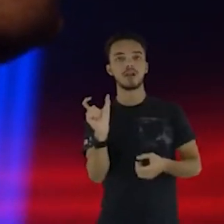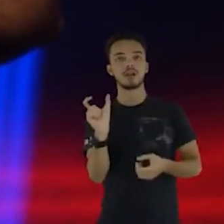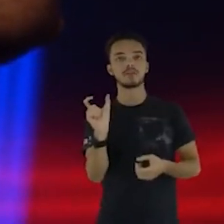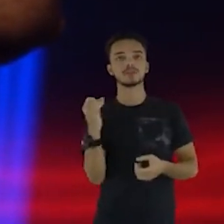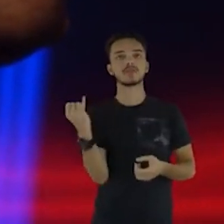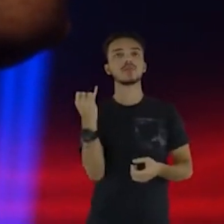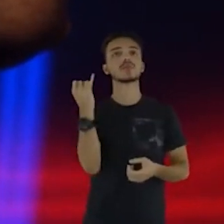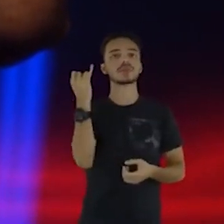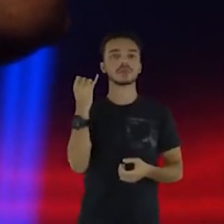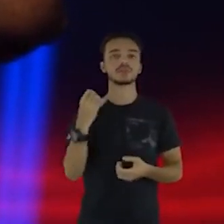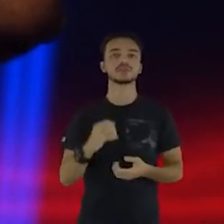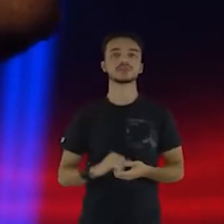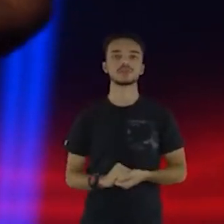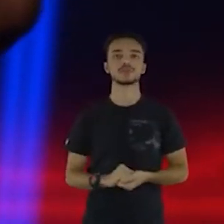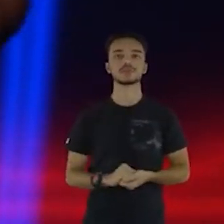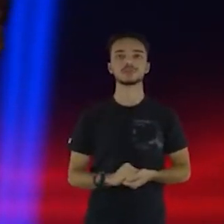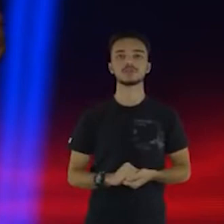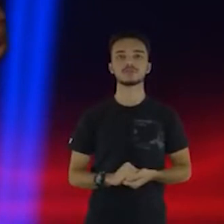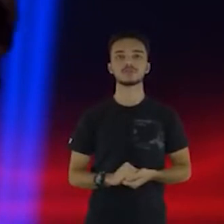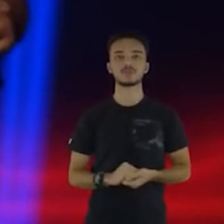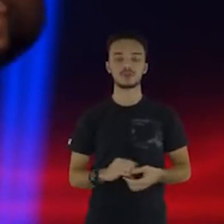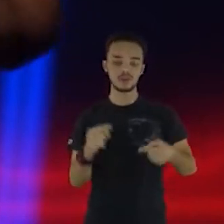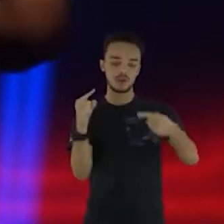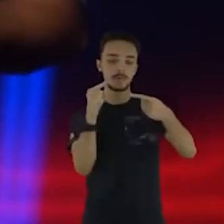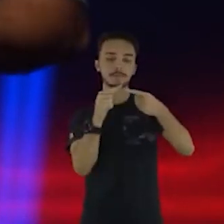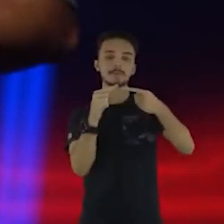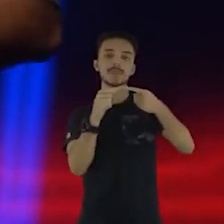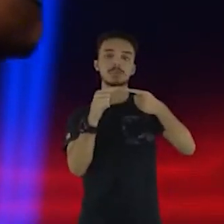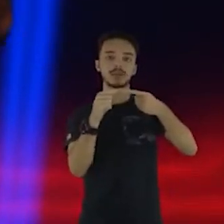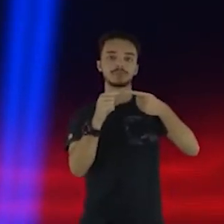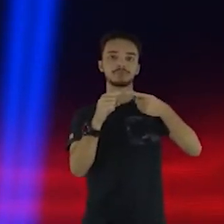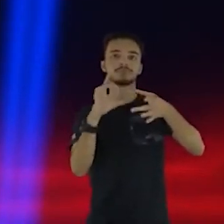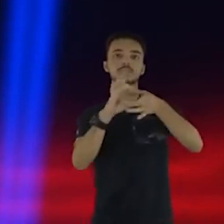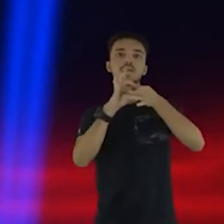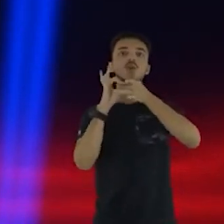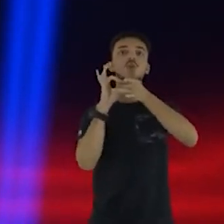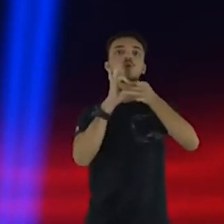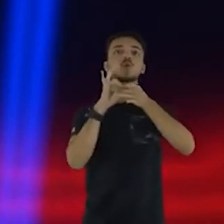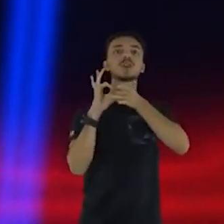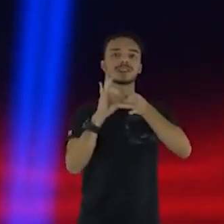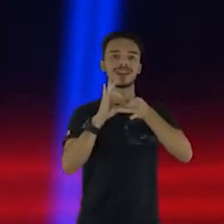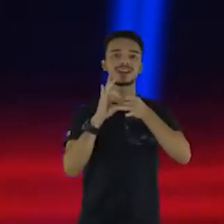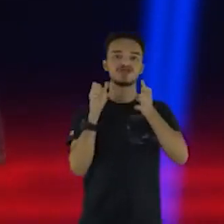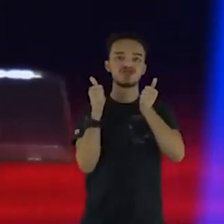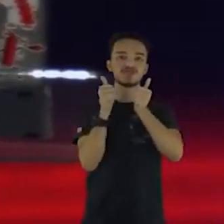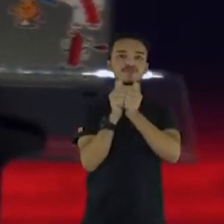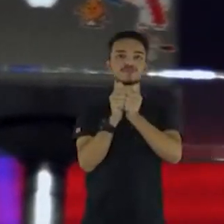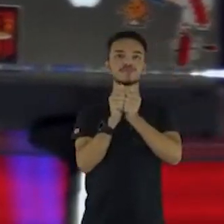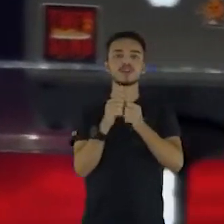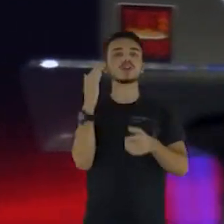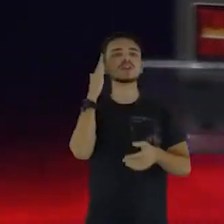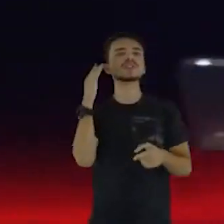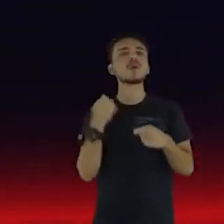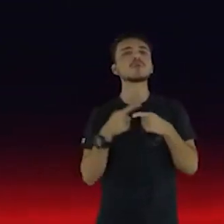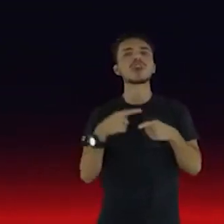e eu quero começar pela unidade. Sabe por que a gente não